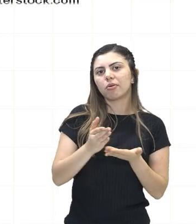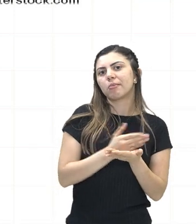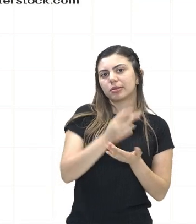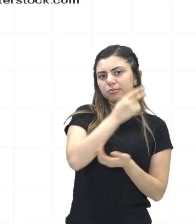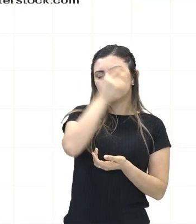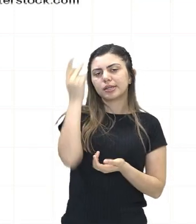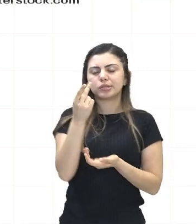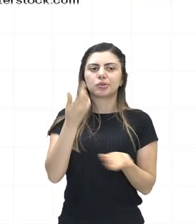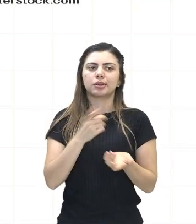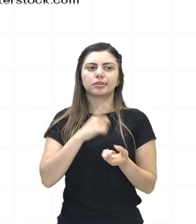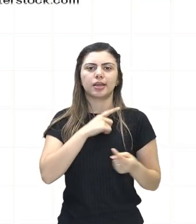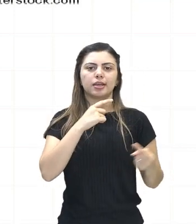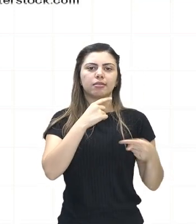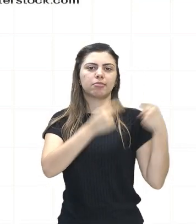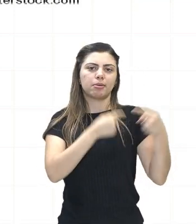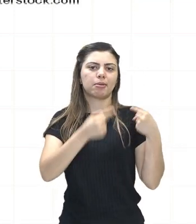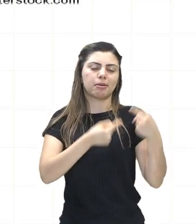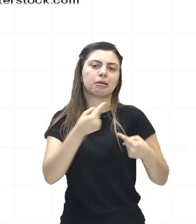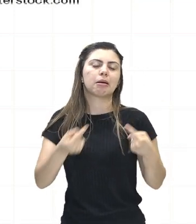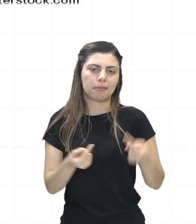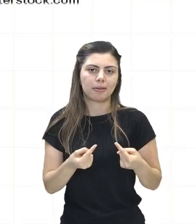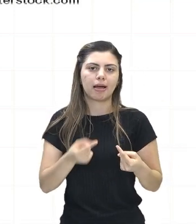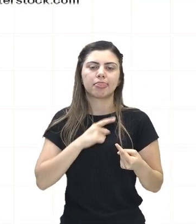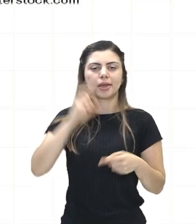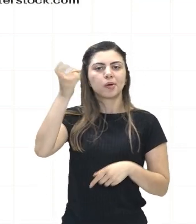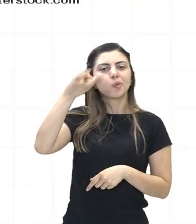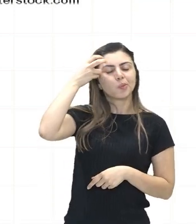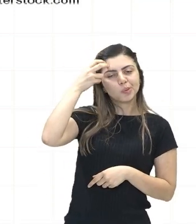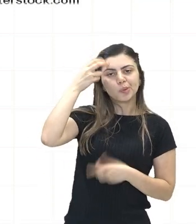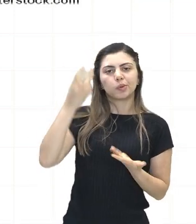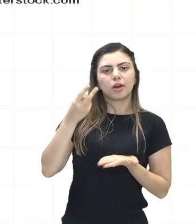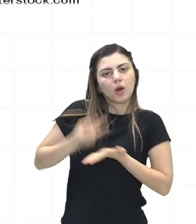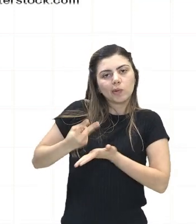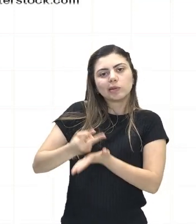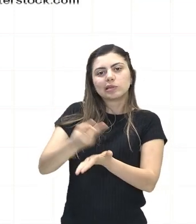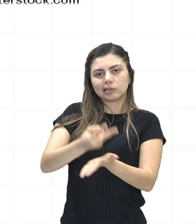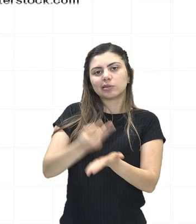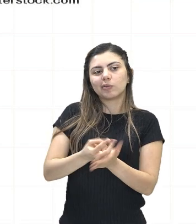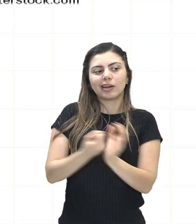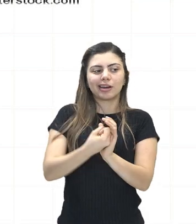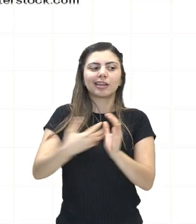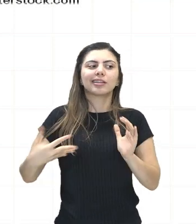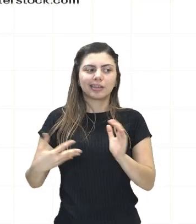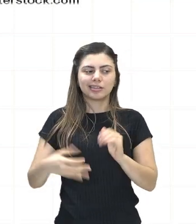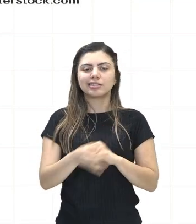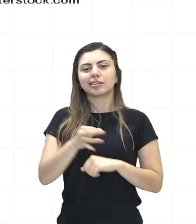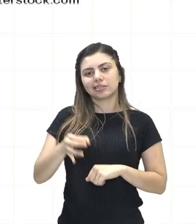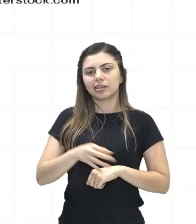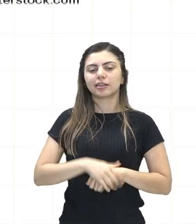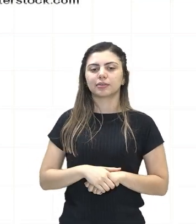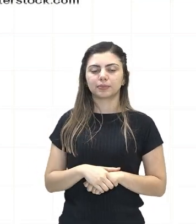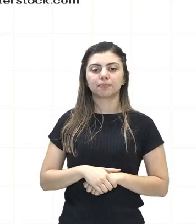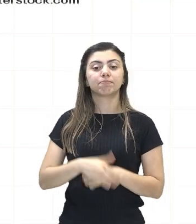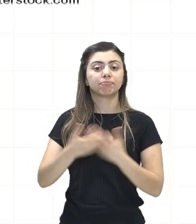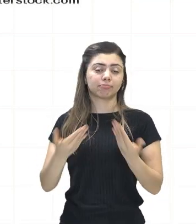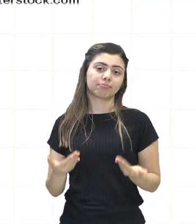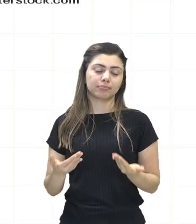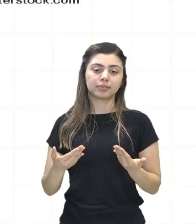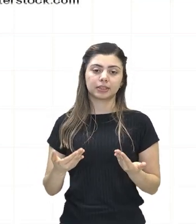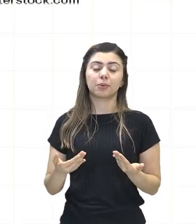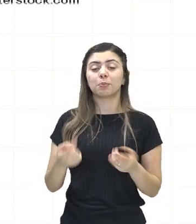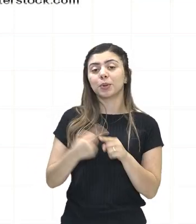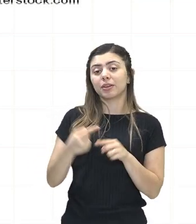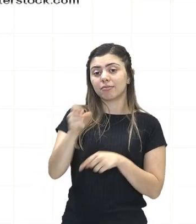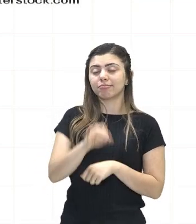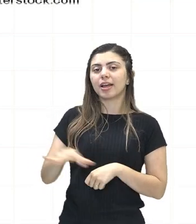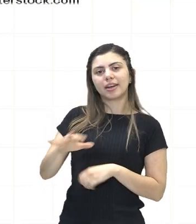Japoneses, descendentes de japoneses. Então algumas gerações acabaram mantendo determinadas características ali, por exemplo, de arquitetura. Então naquelas áreas